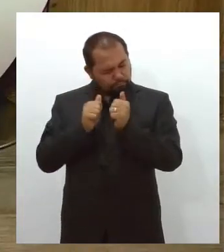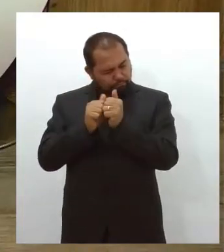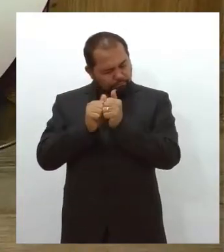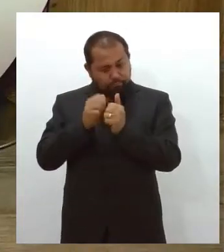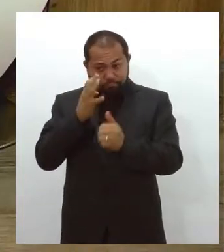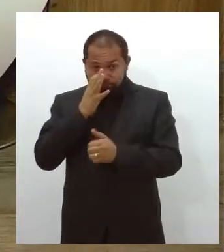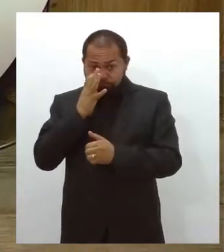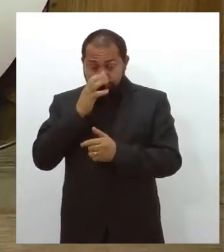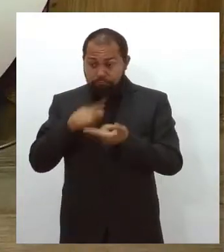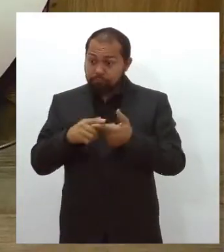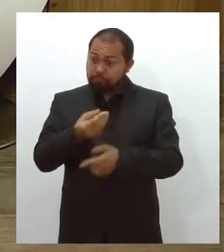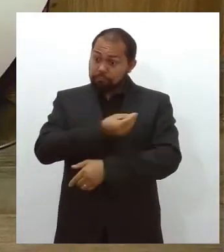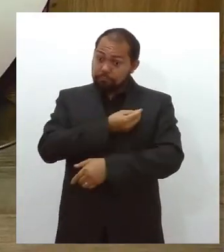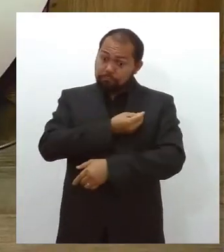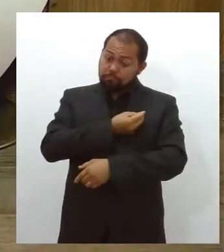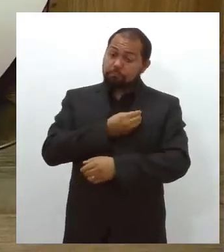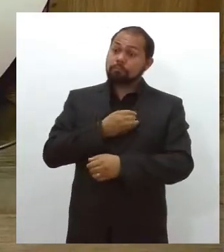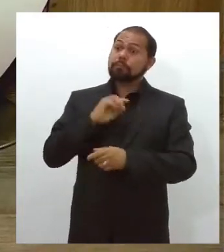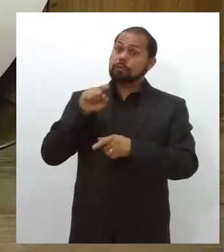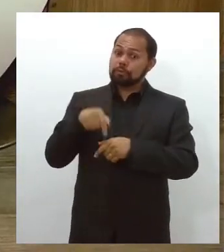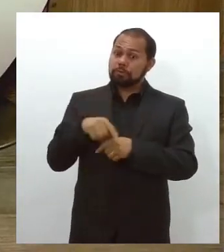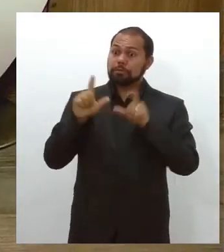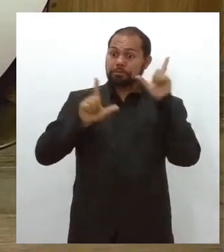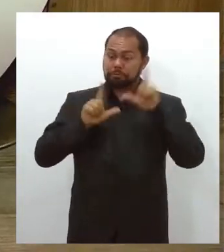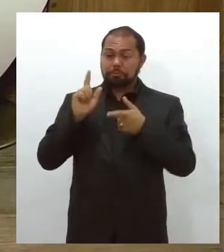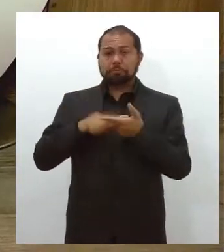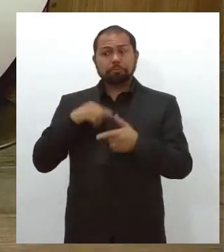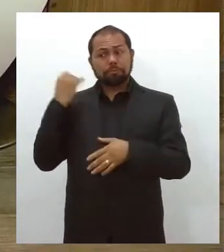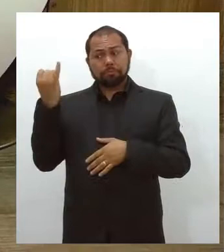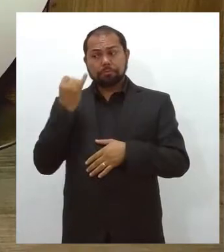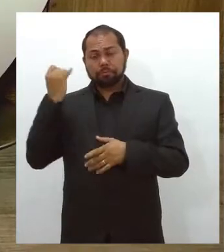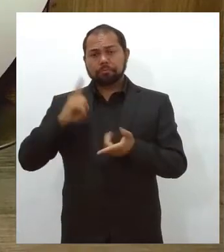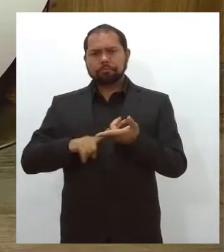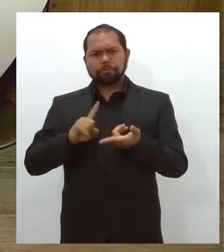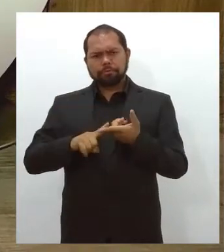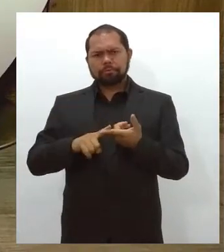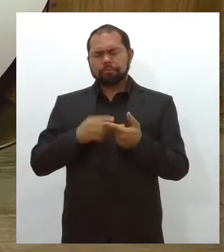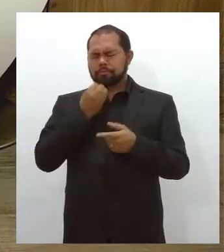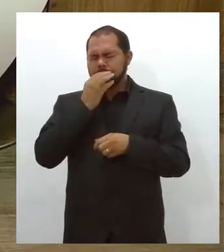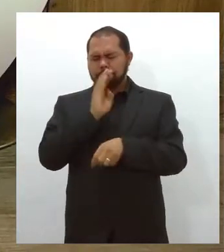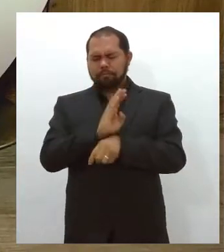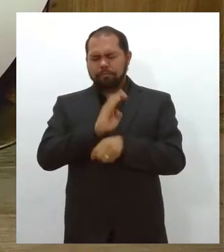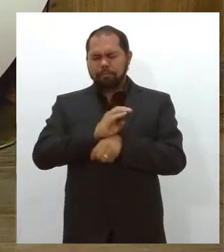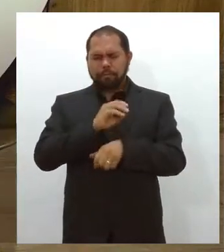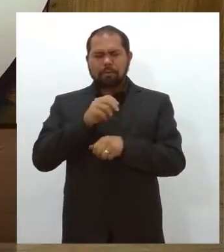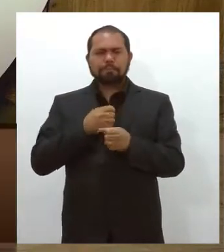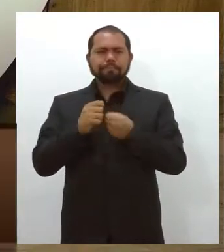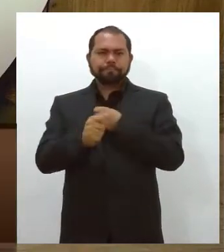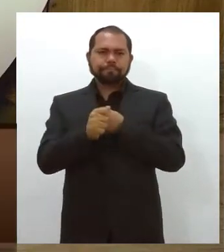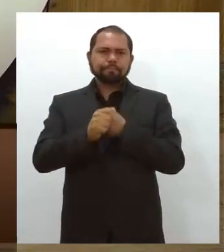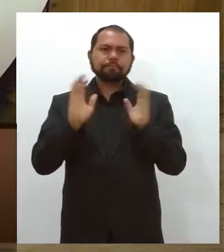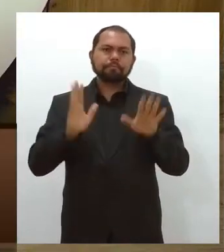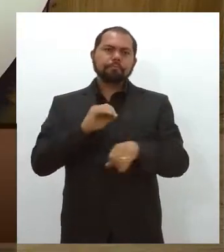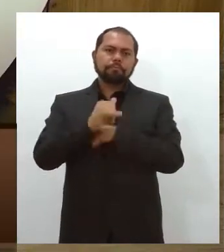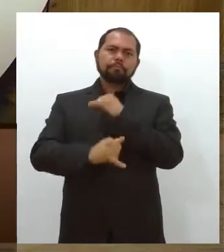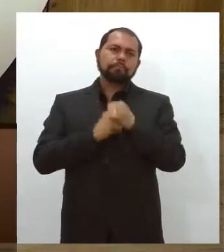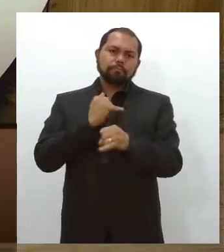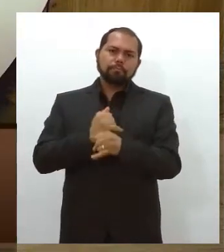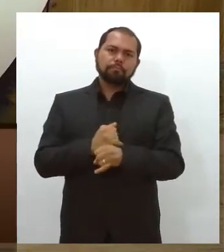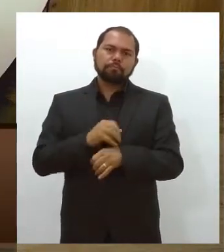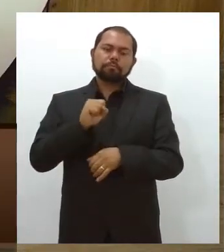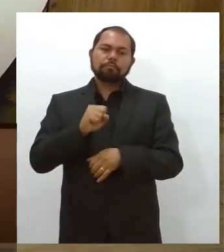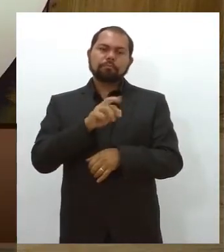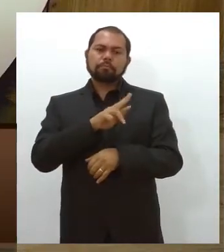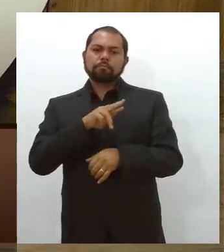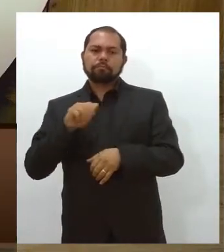que é muito importante. Também boa tarde aos nossos entrevistados que já estão conectados. Sara, esse é um assunto realmente que